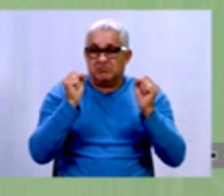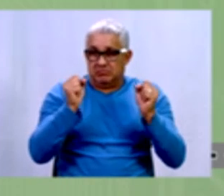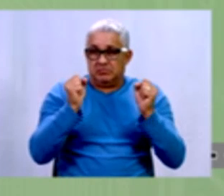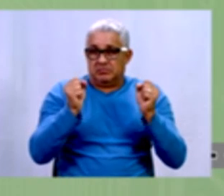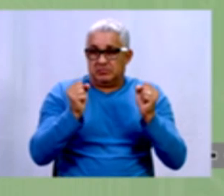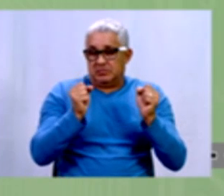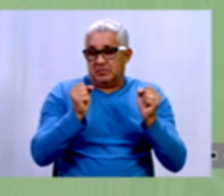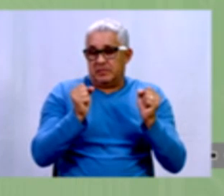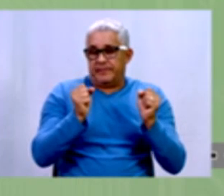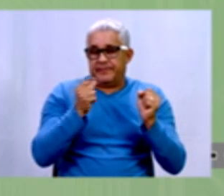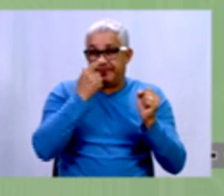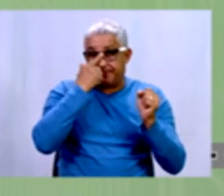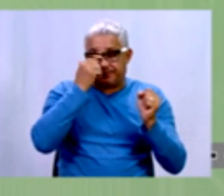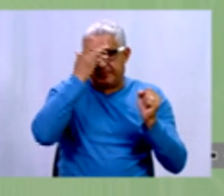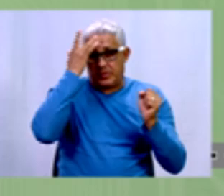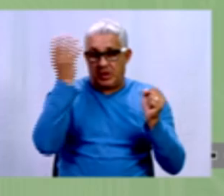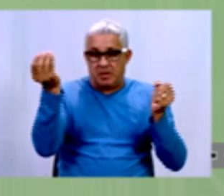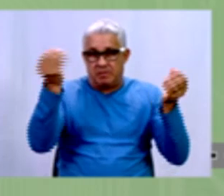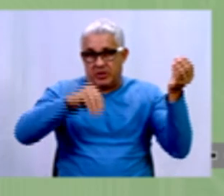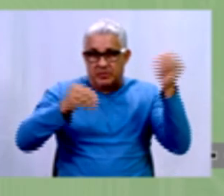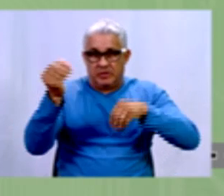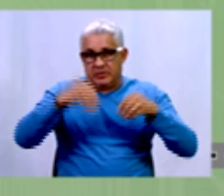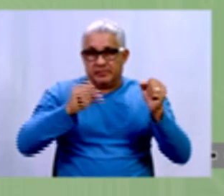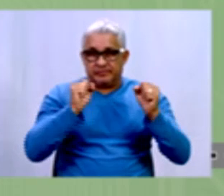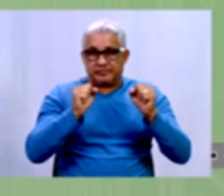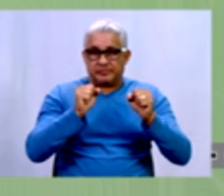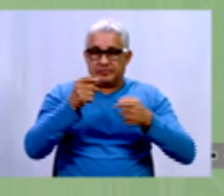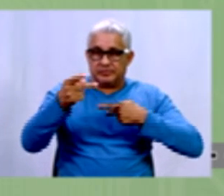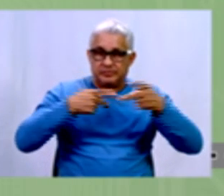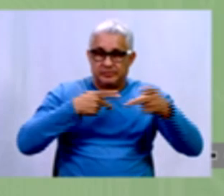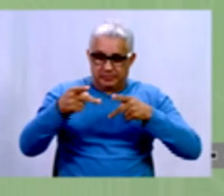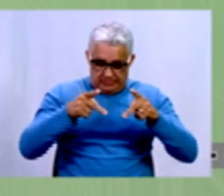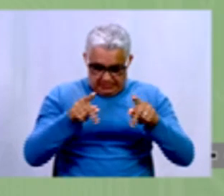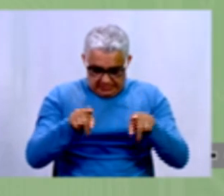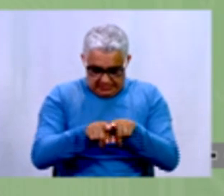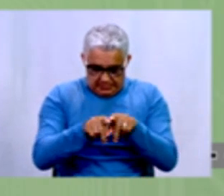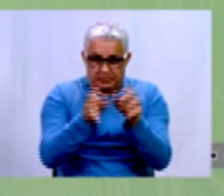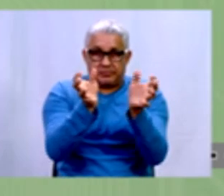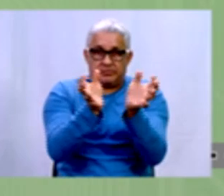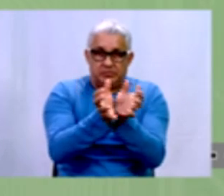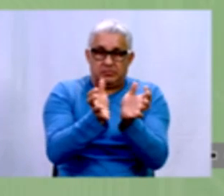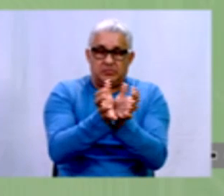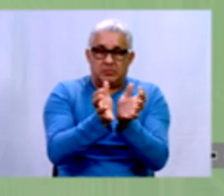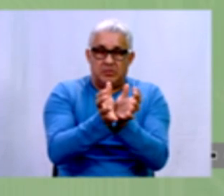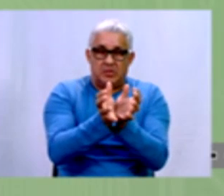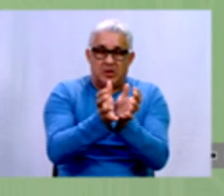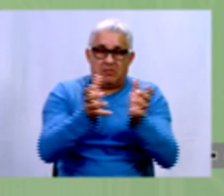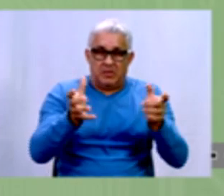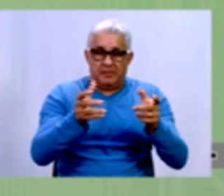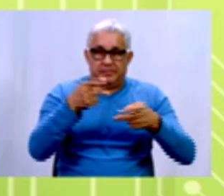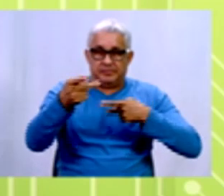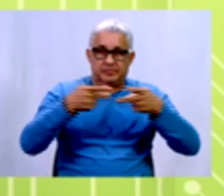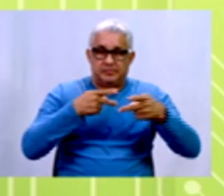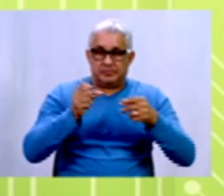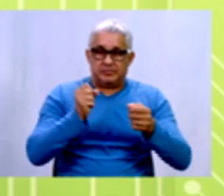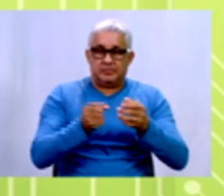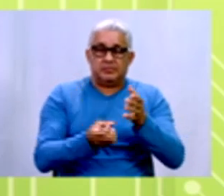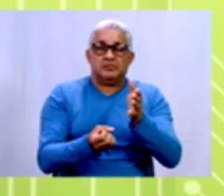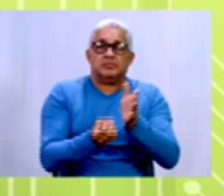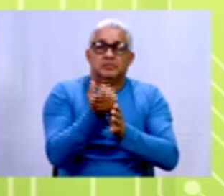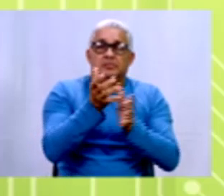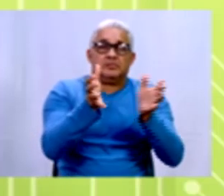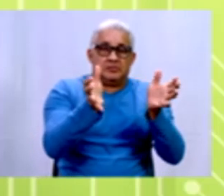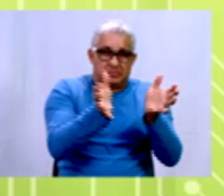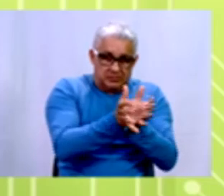mais pessoas, os projetos, dependendo do tamanho do projeto, nós podemos criar